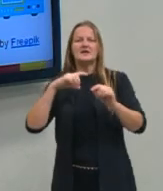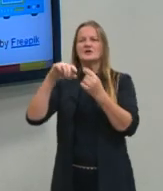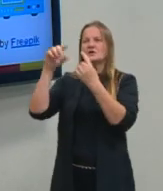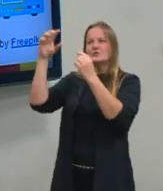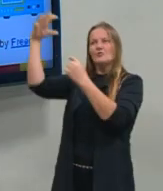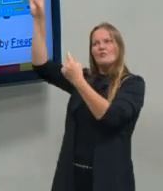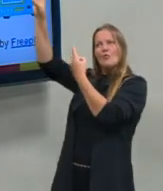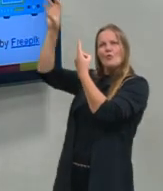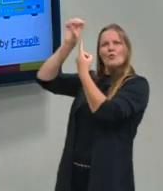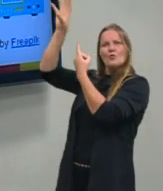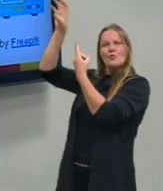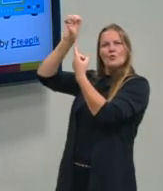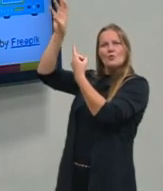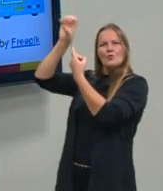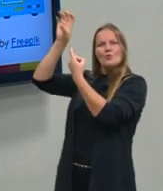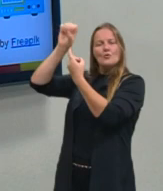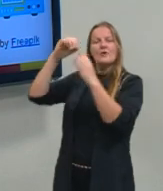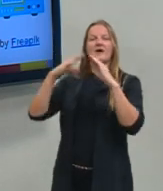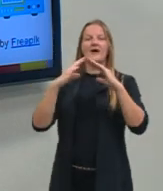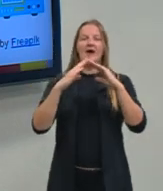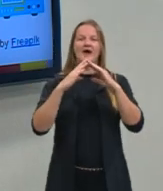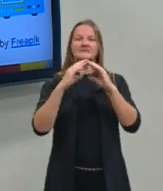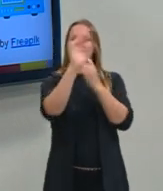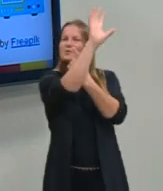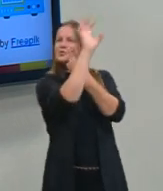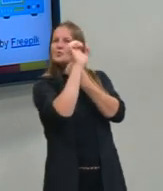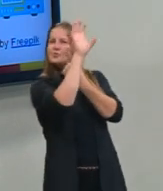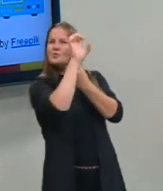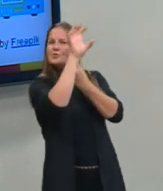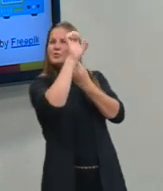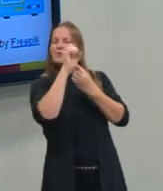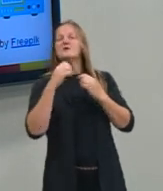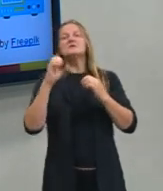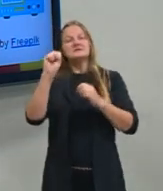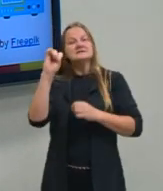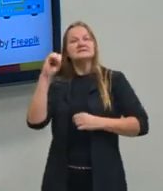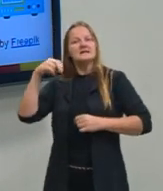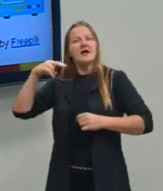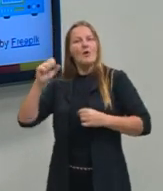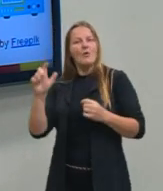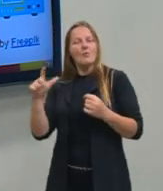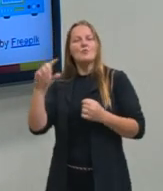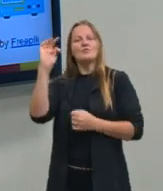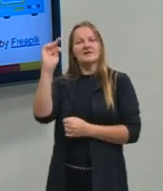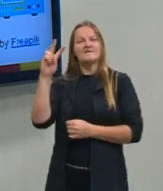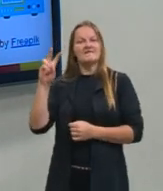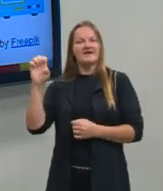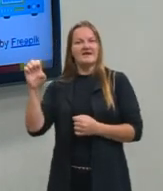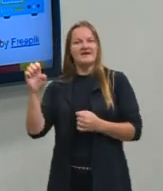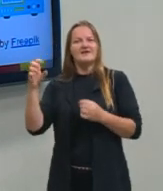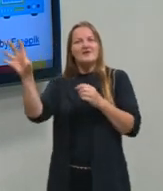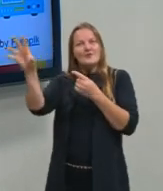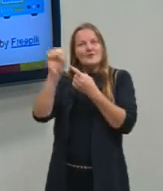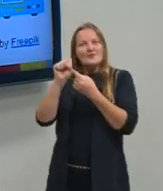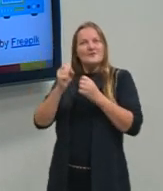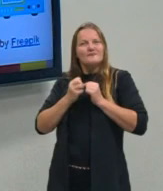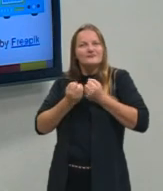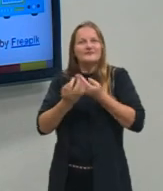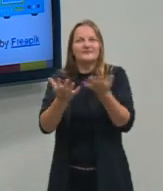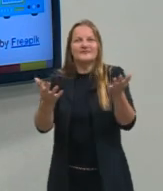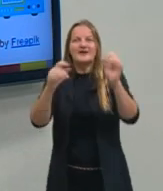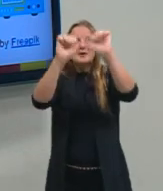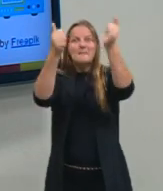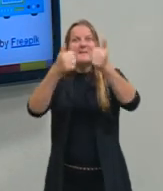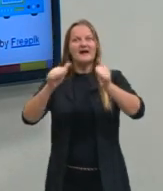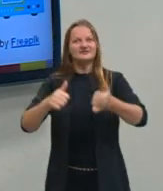antena na sua casa que transmite né que recebe o sinal da antena aqui da TV é que recebe esse sinal essa